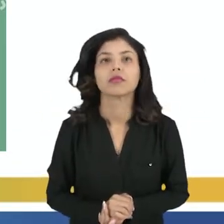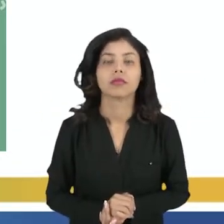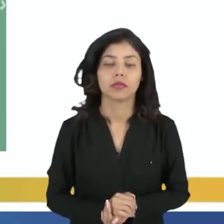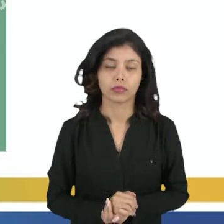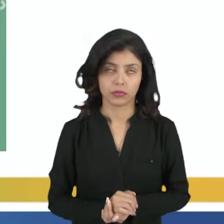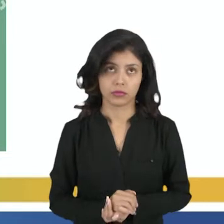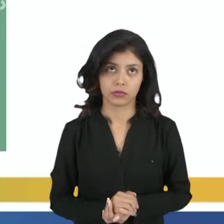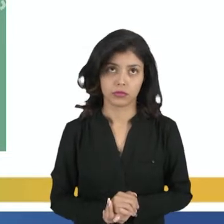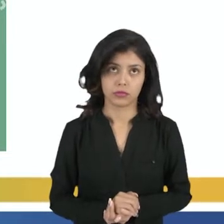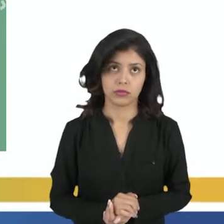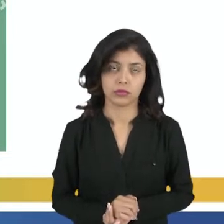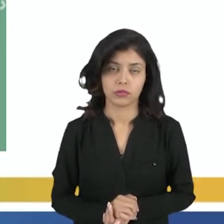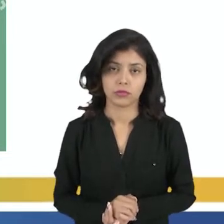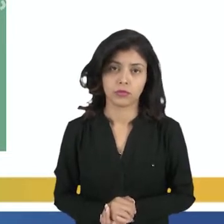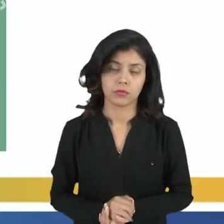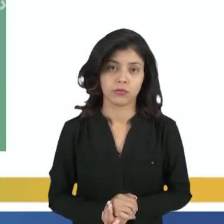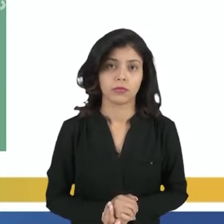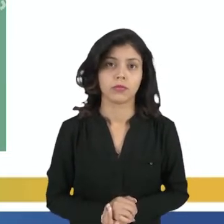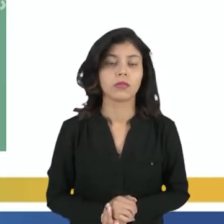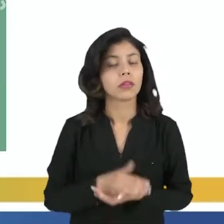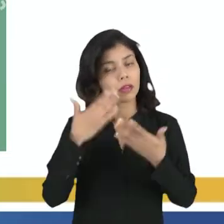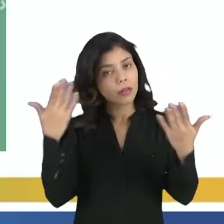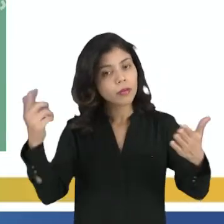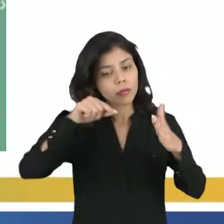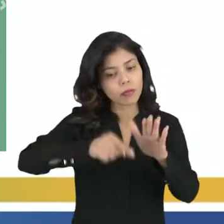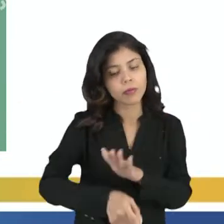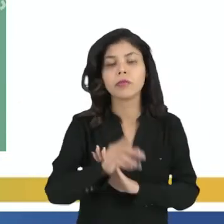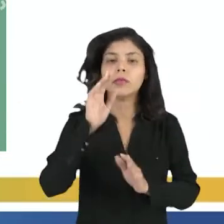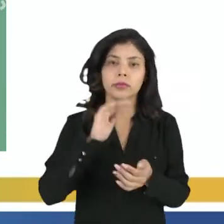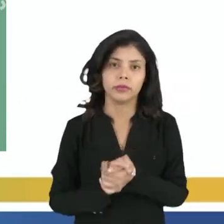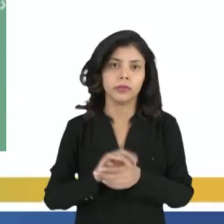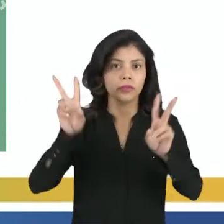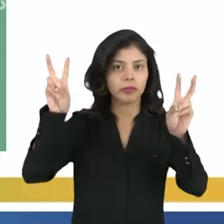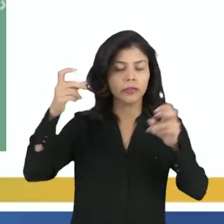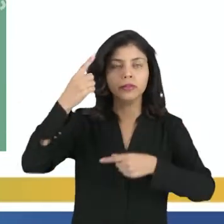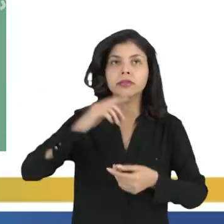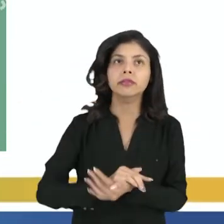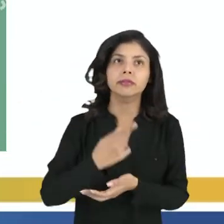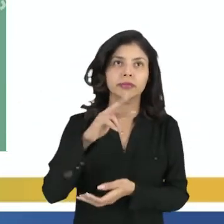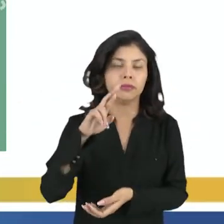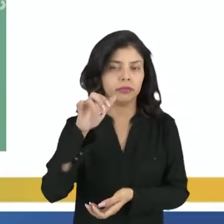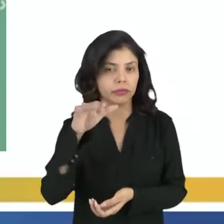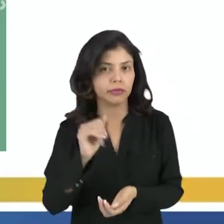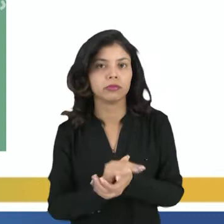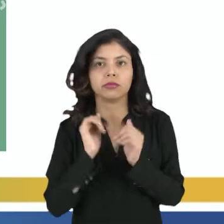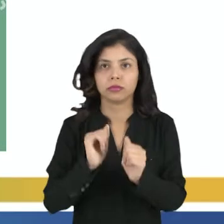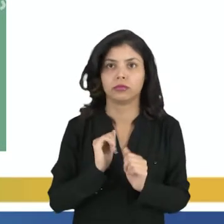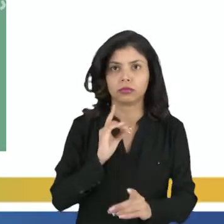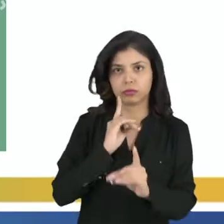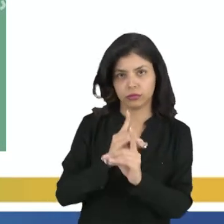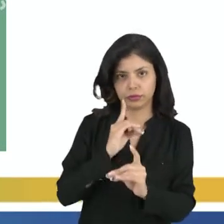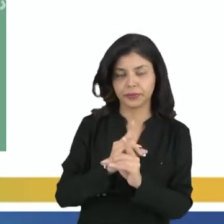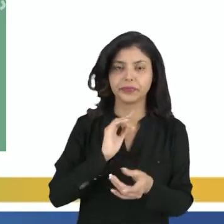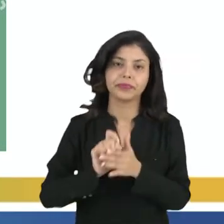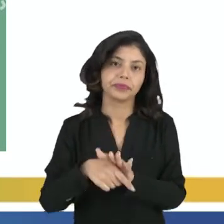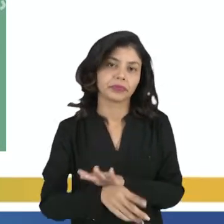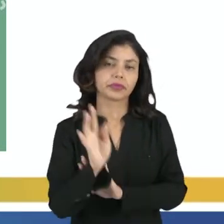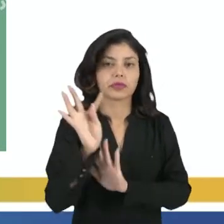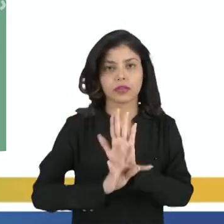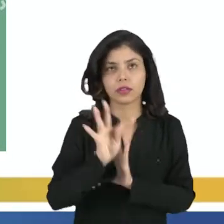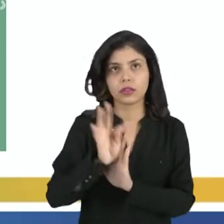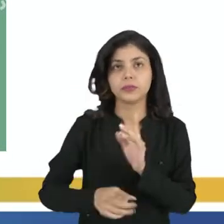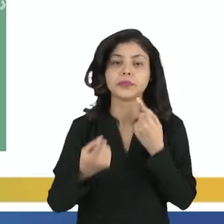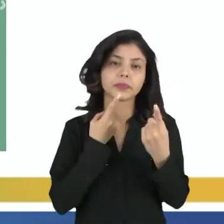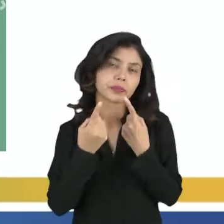Mas polifonia musical. Então, dentro aí das polifonias, elas podem ser encontradas aí dentro do texto,